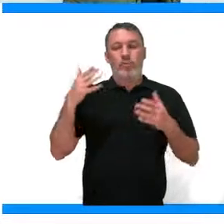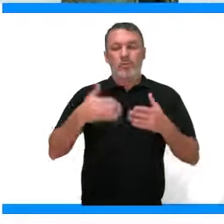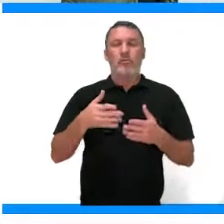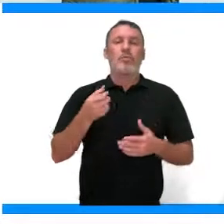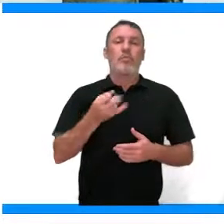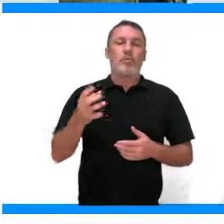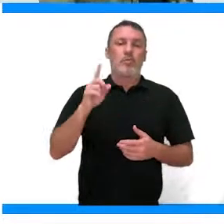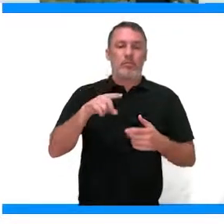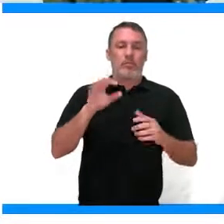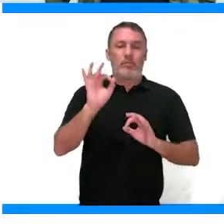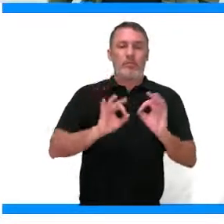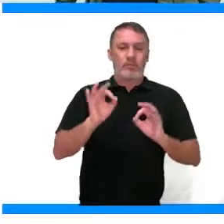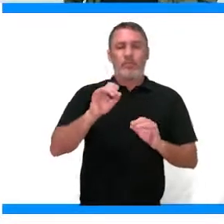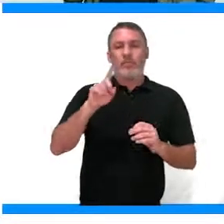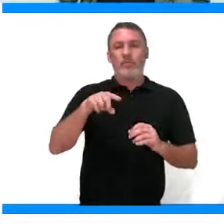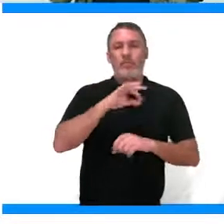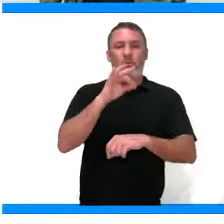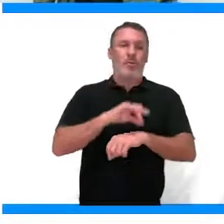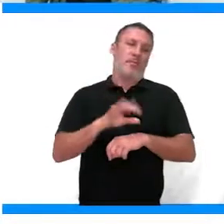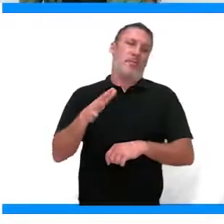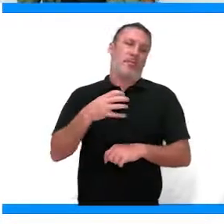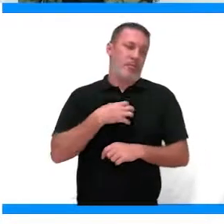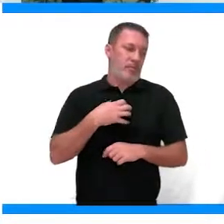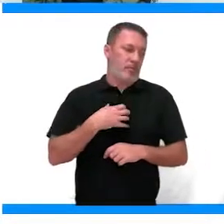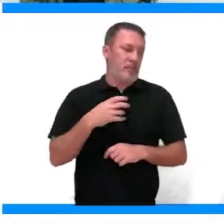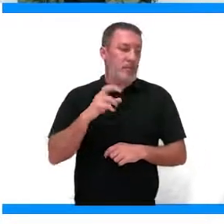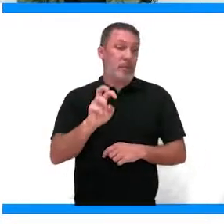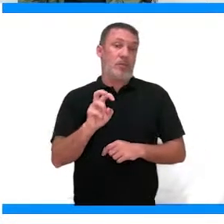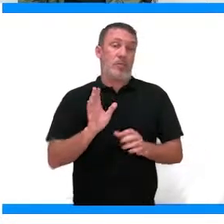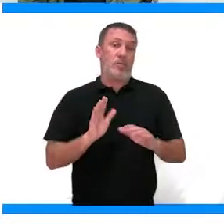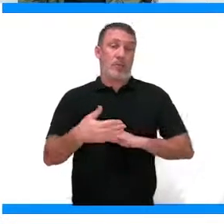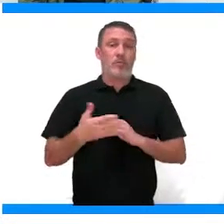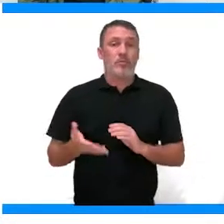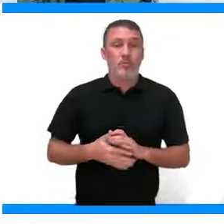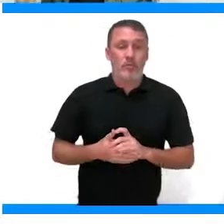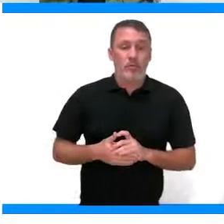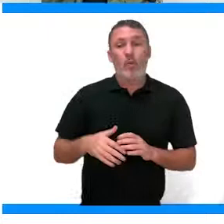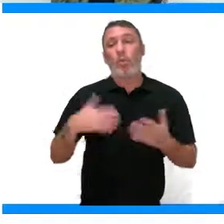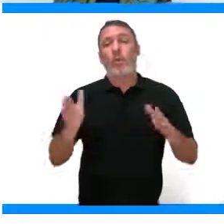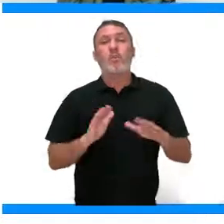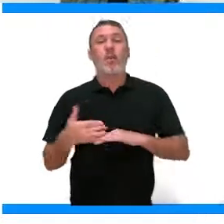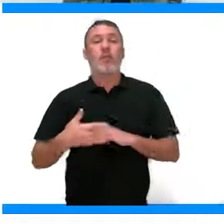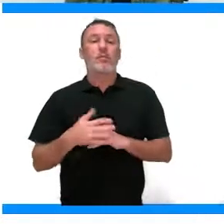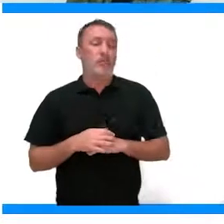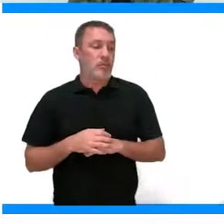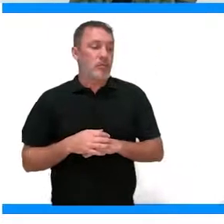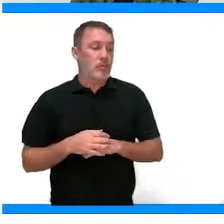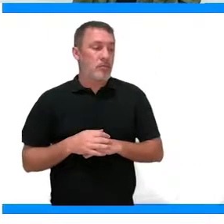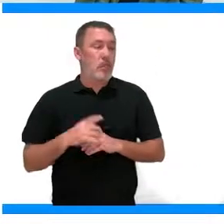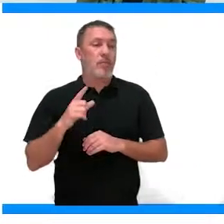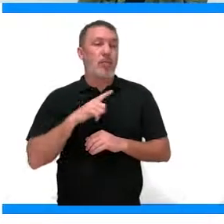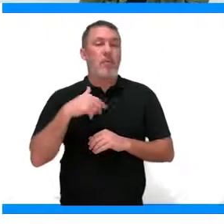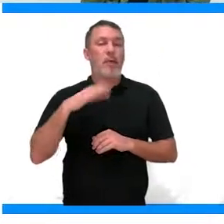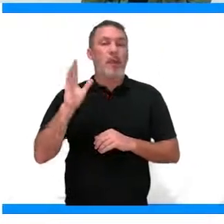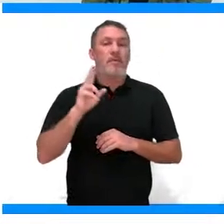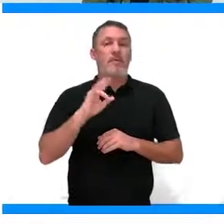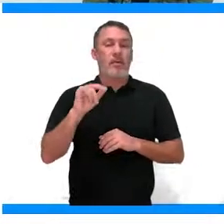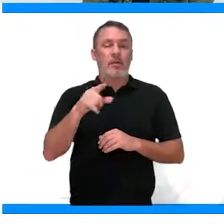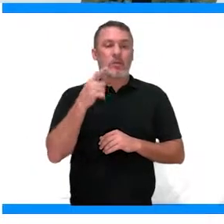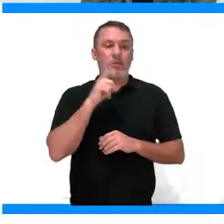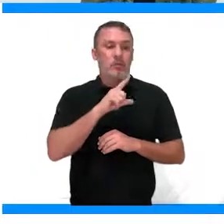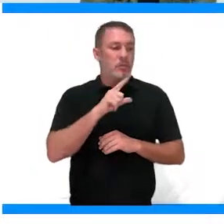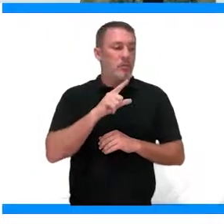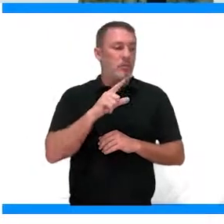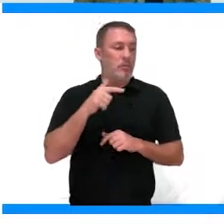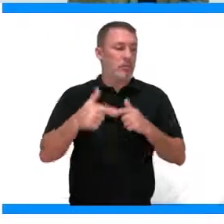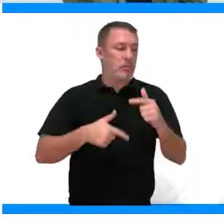percentual de mosquito de 3% de mosquito aí no bairro 5. Qual é o bairro aonde vamos começar